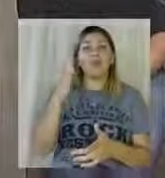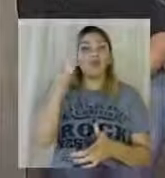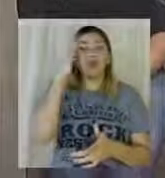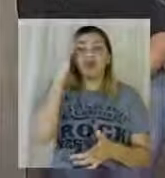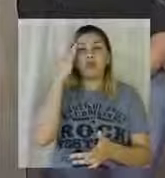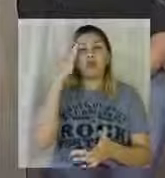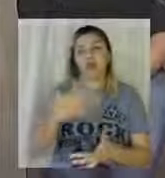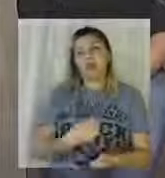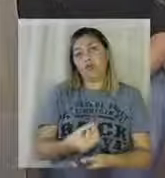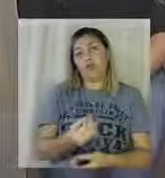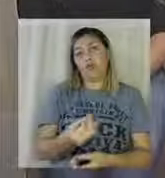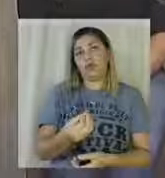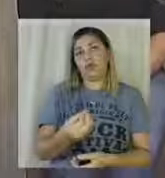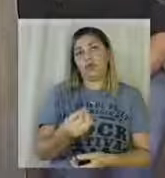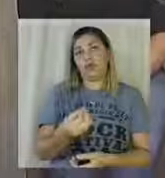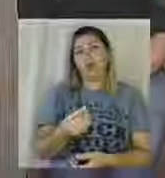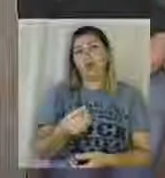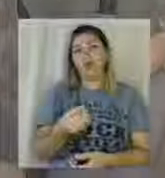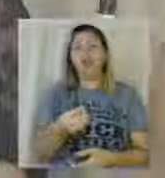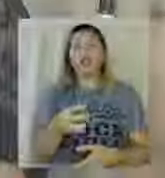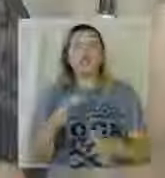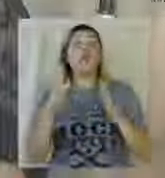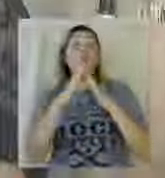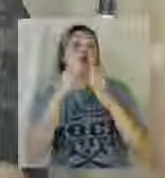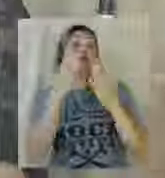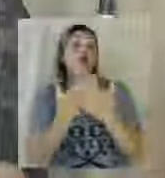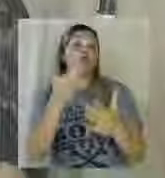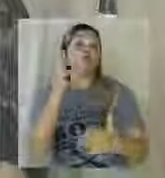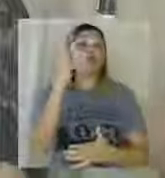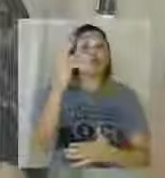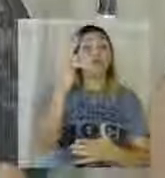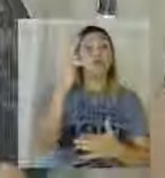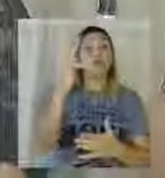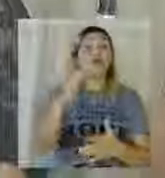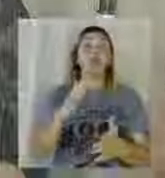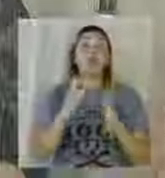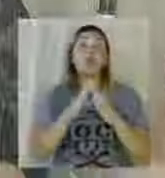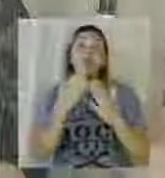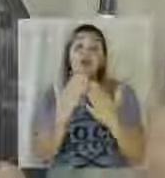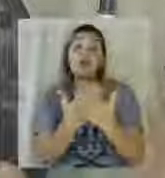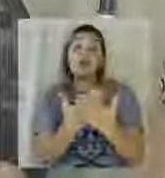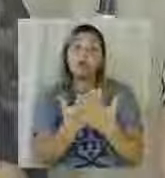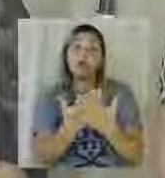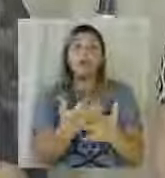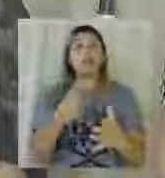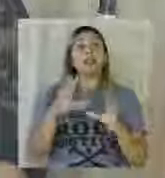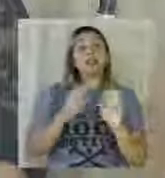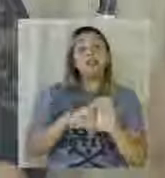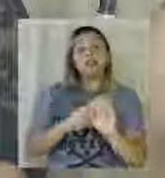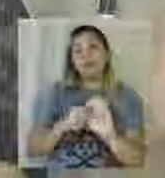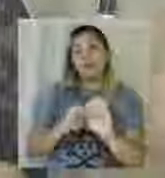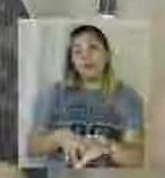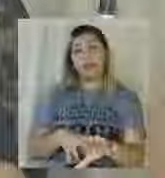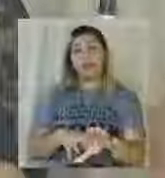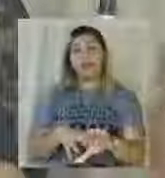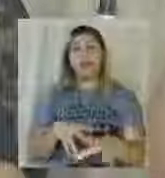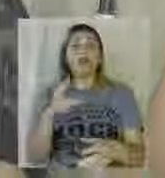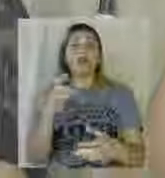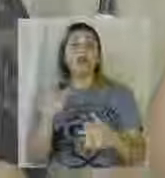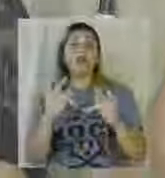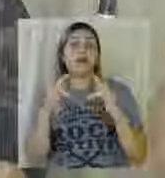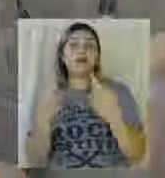escola seria esse, a escola do futuro, escola bilíngue, que ensinasse o surdo e ensinasse a família. Esse é o meu desejo.